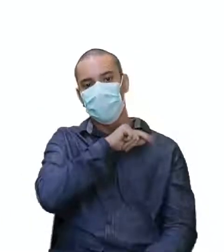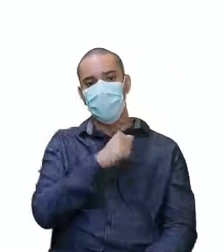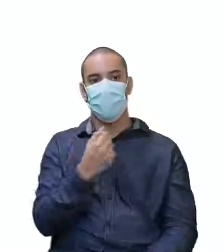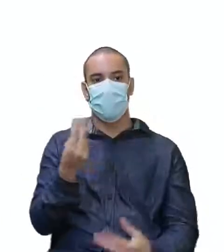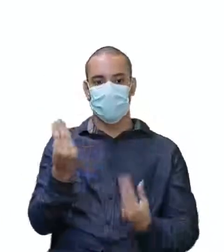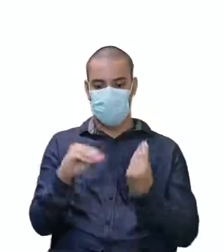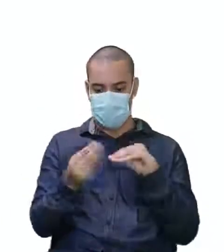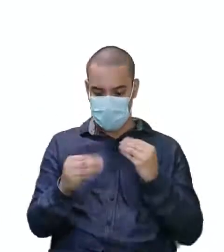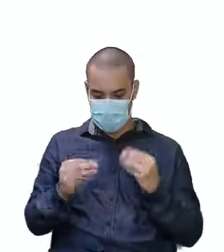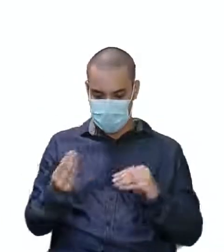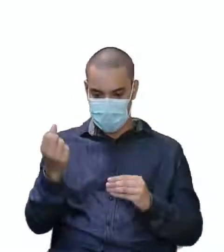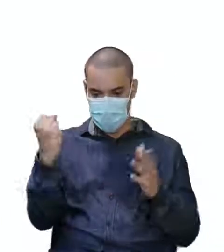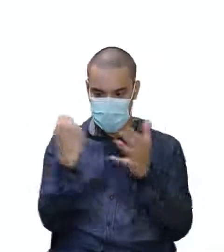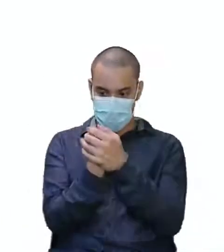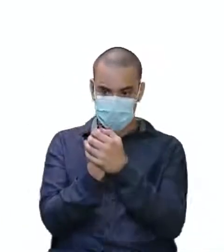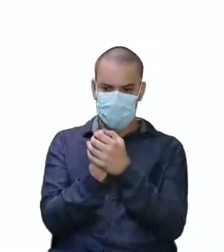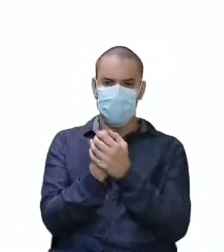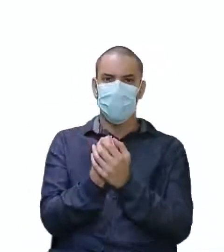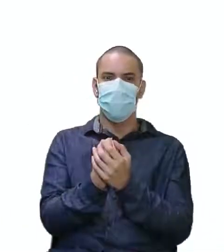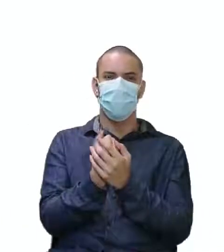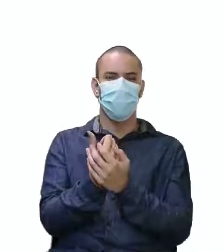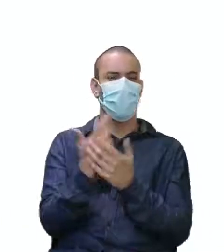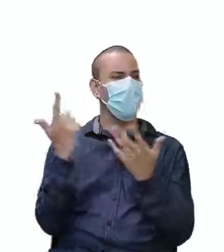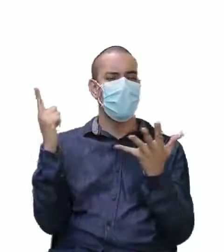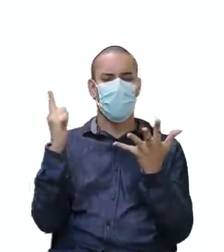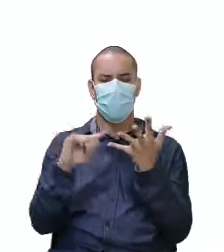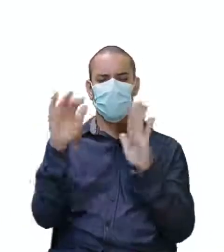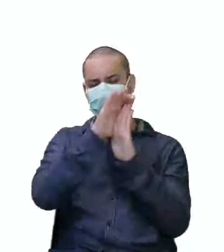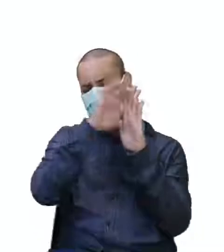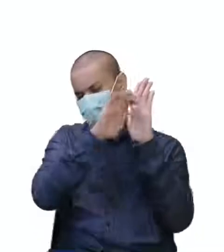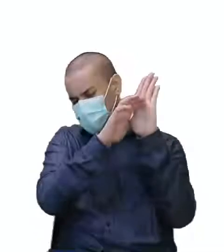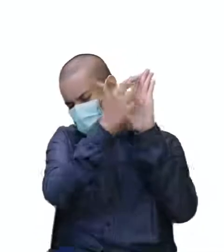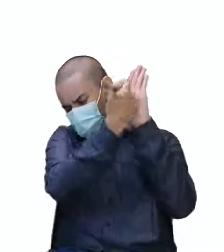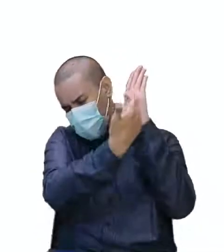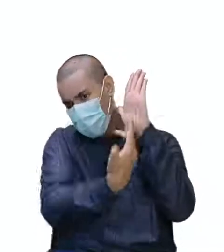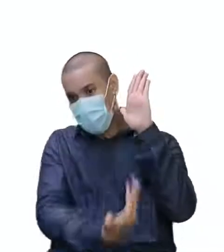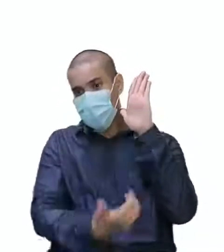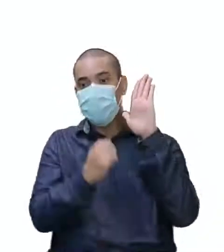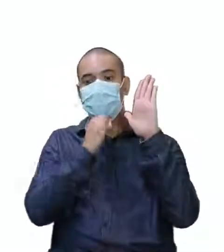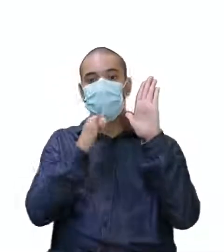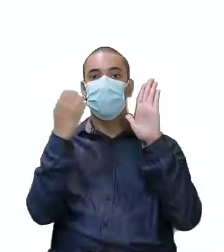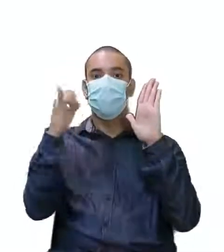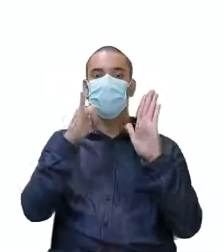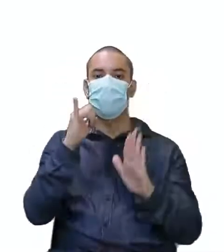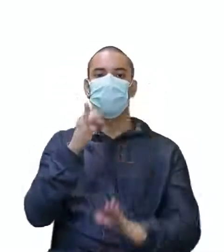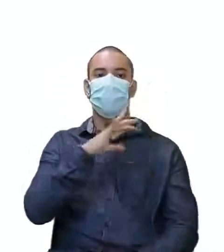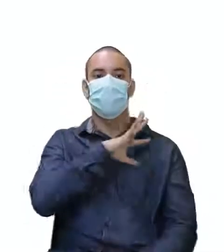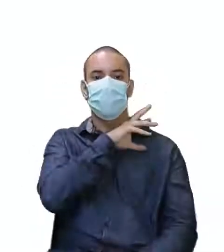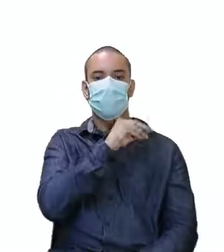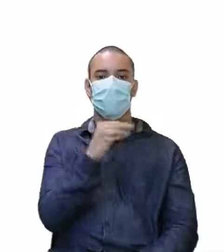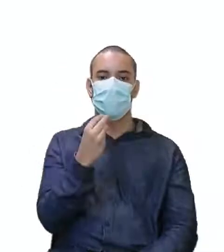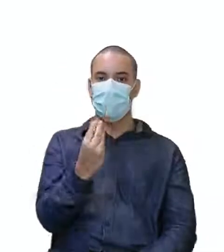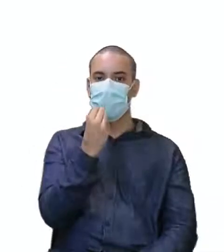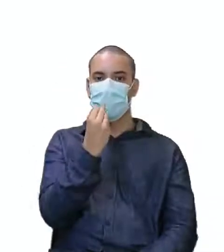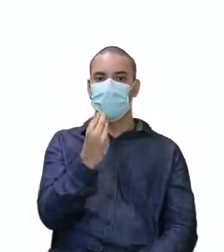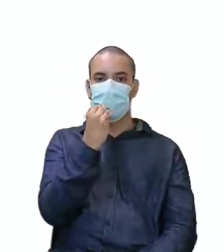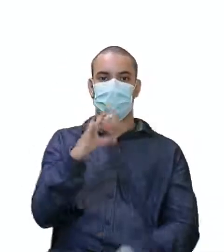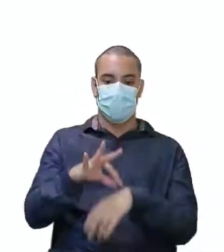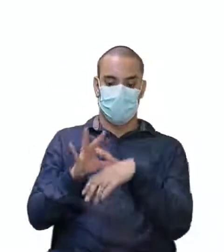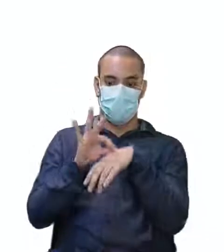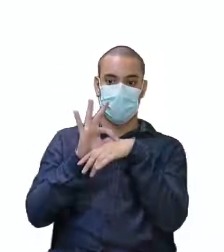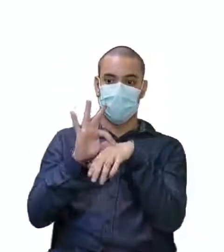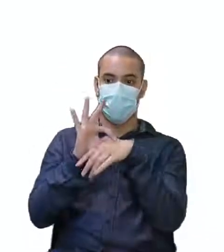dessas bananeiras. Você vê como que é a situação? Se eles forem carnívoros, né? Se